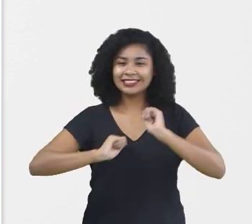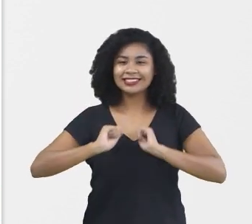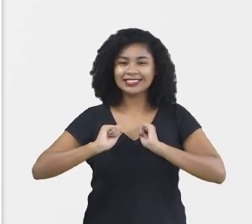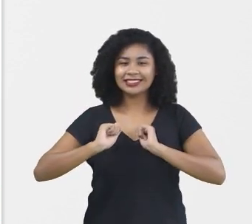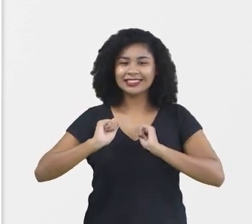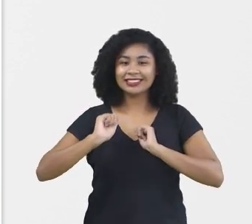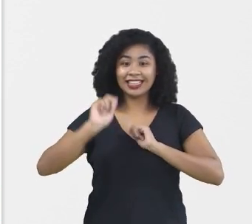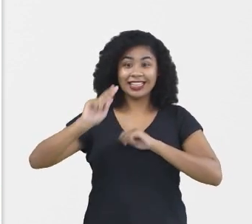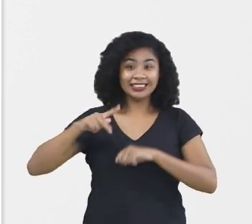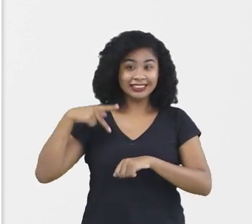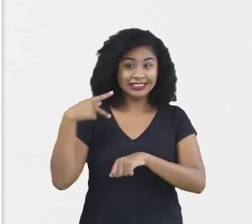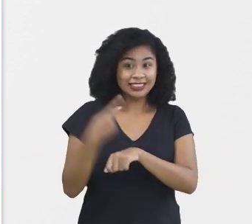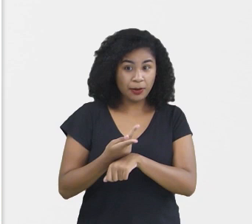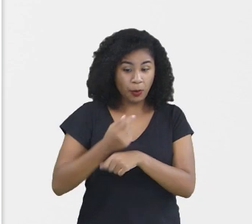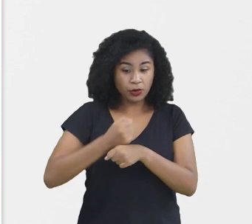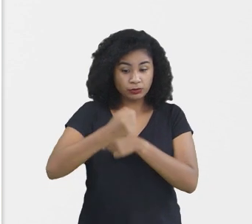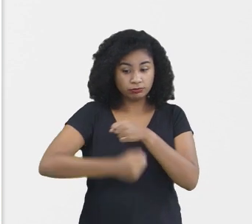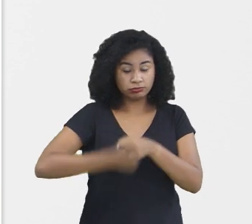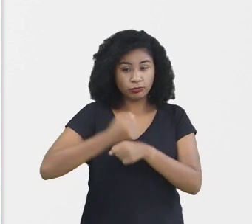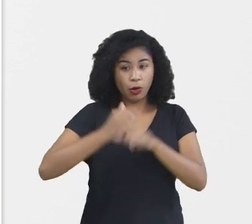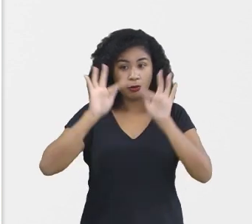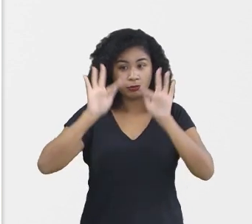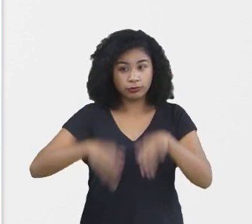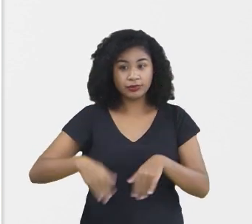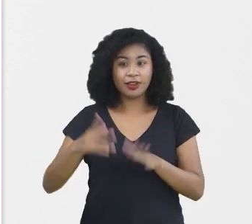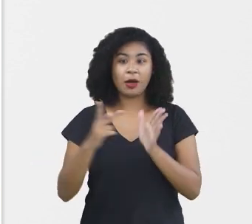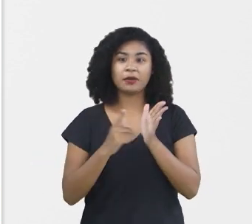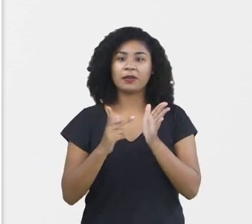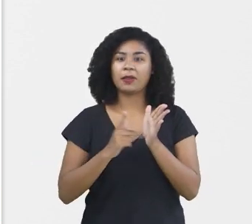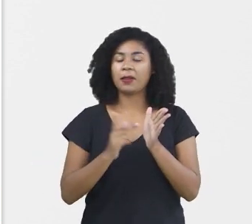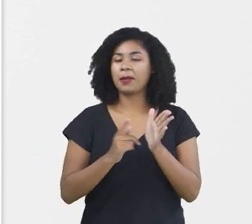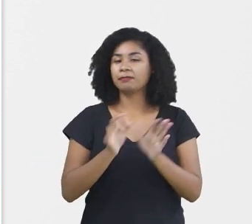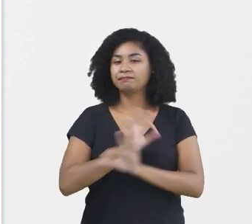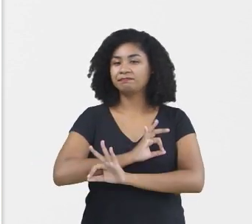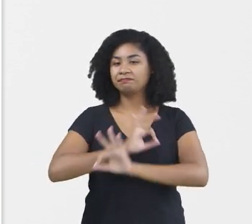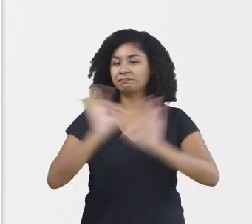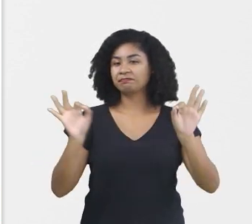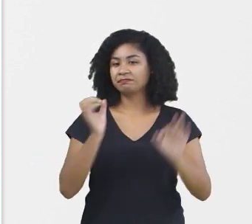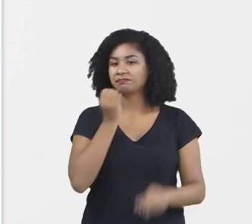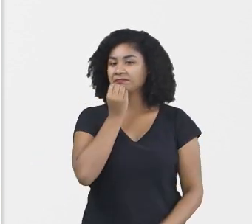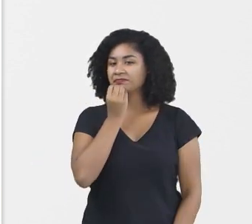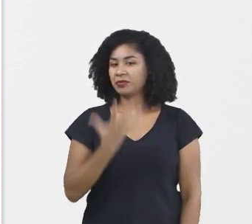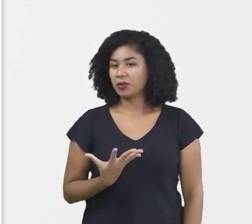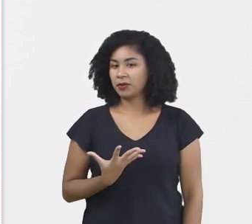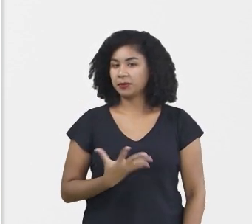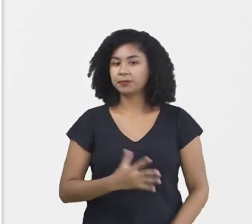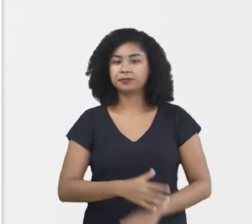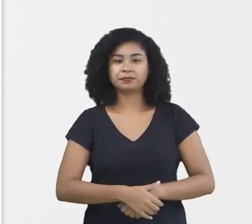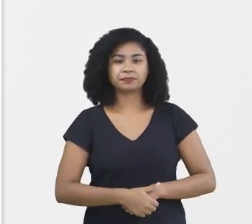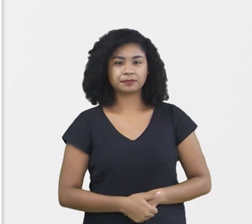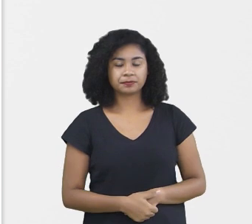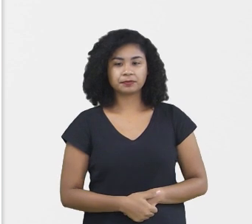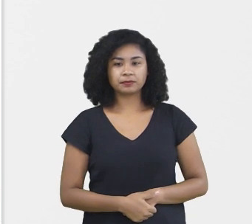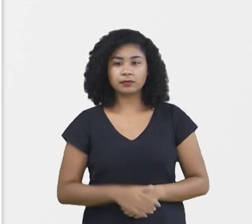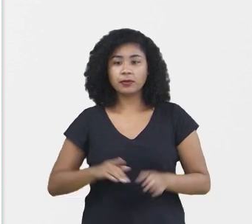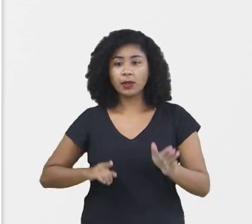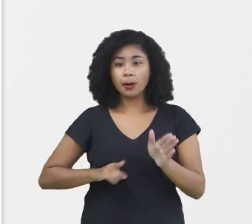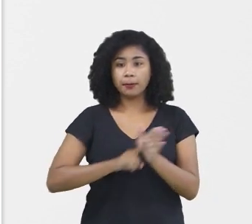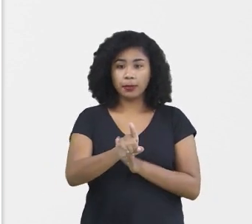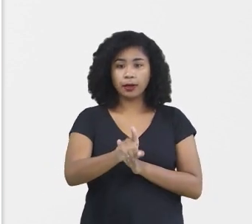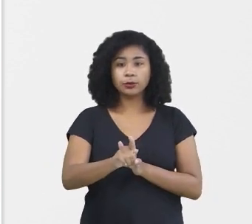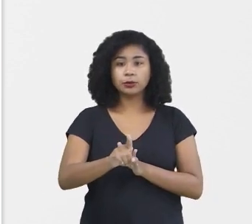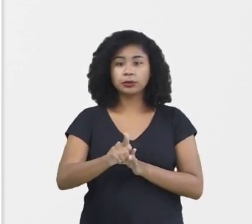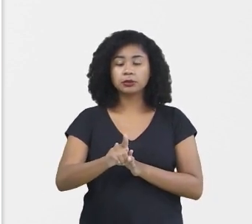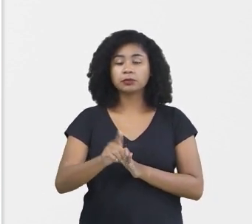excelentes notas. Então, é a consequência. Lá no enunciado da questão, o que é que ele pede? O enunciado diz assim,